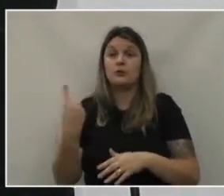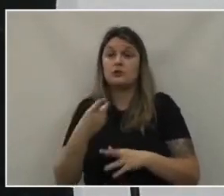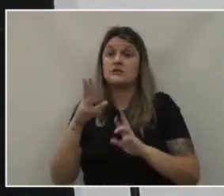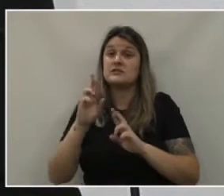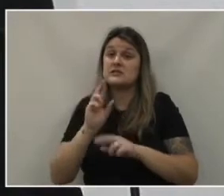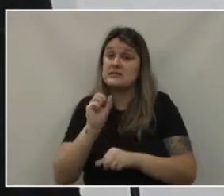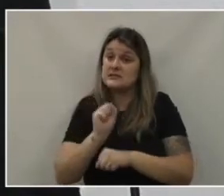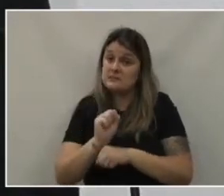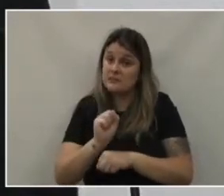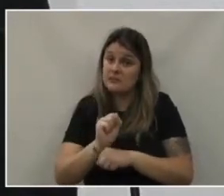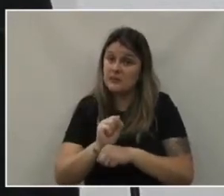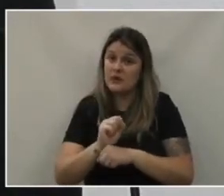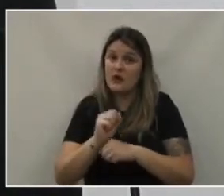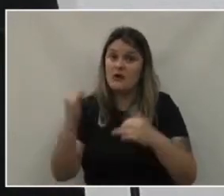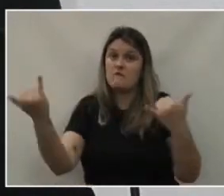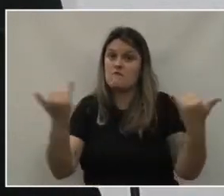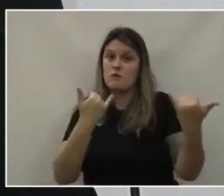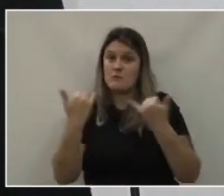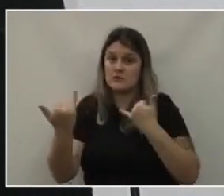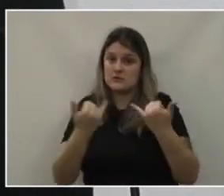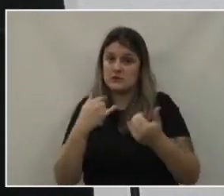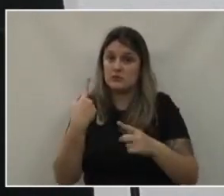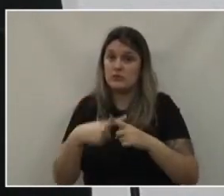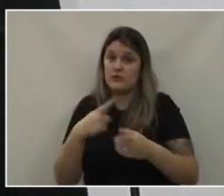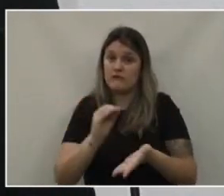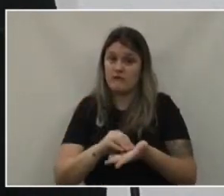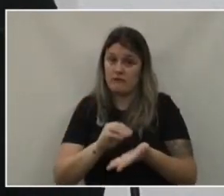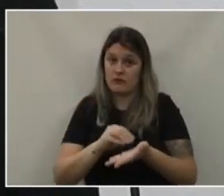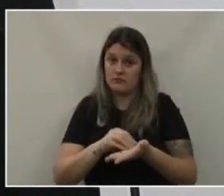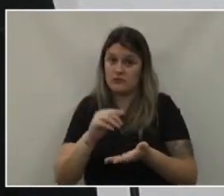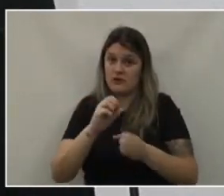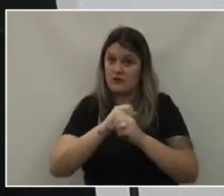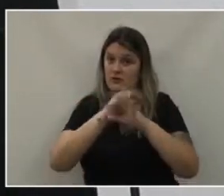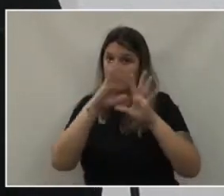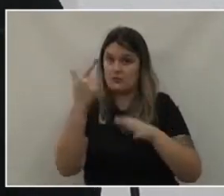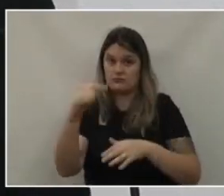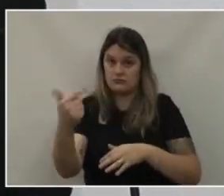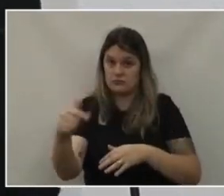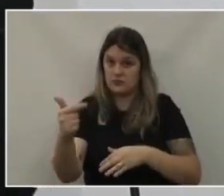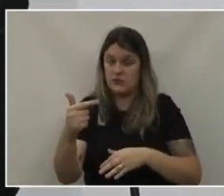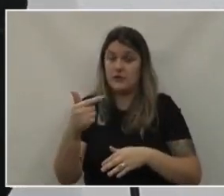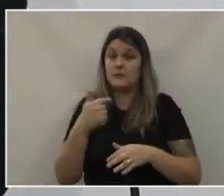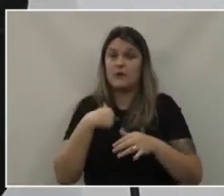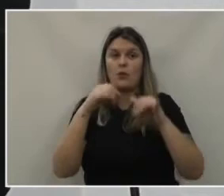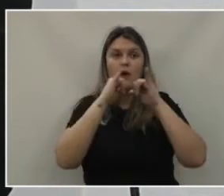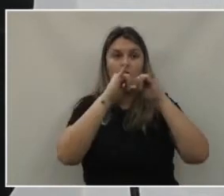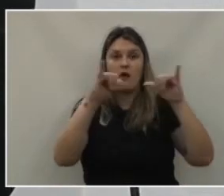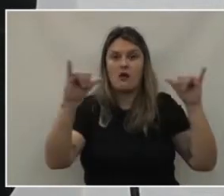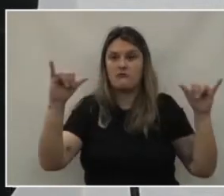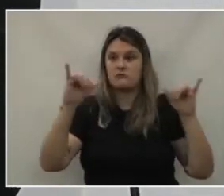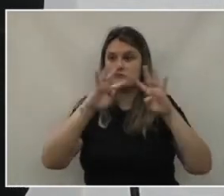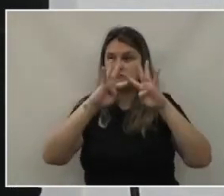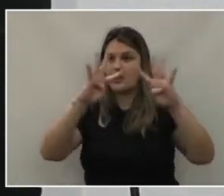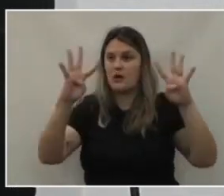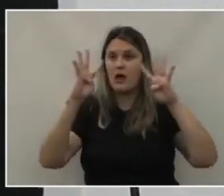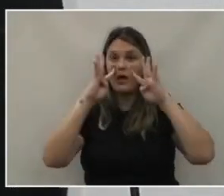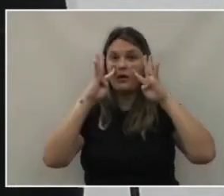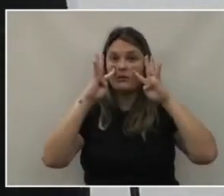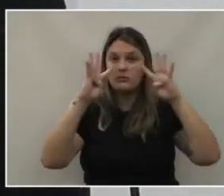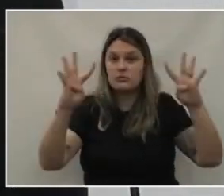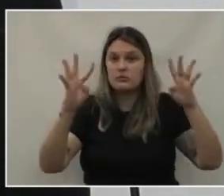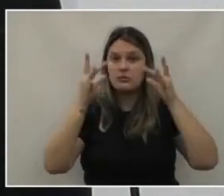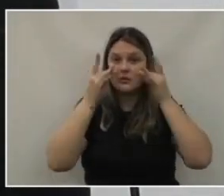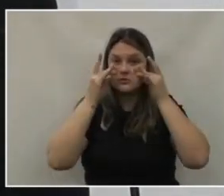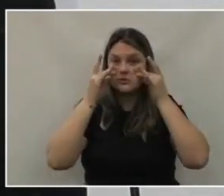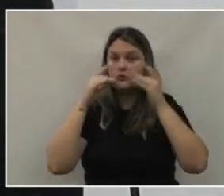as informações que nós, e provavelmente as comissões, vão estar fazendo. Trouxe esse alerta para os vereadores, não sei se